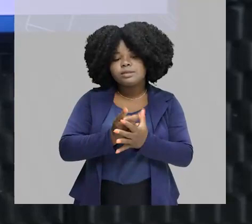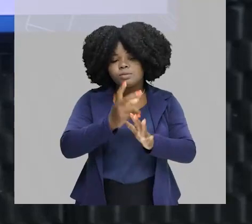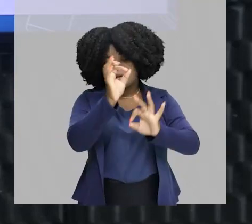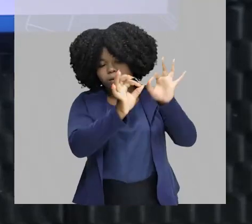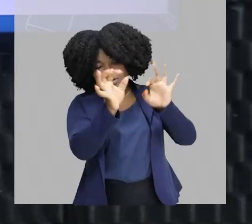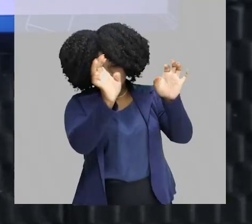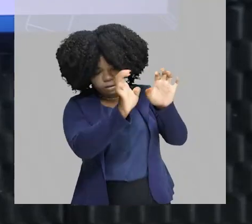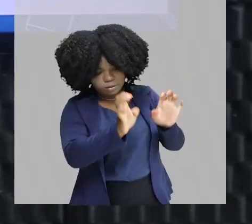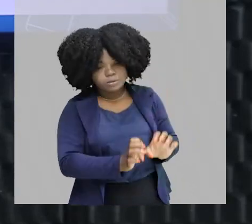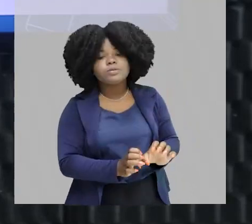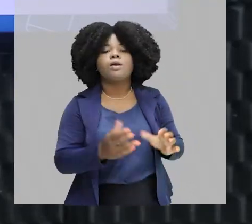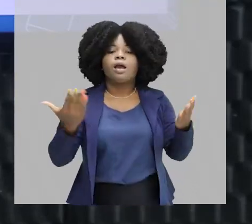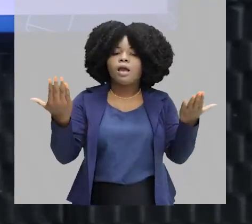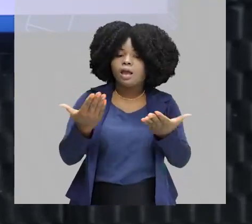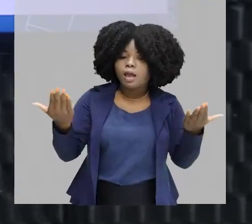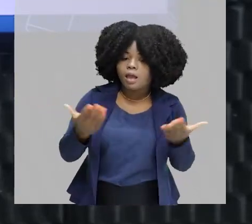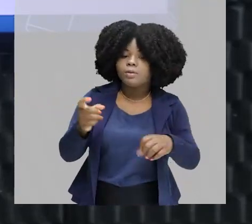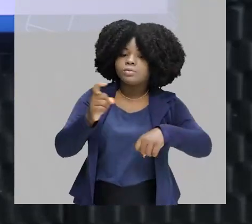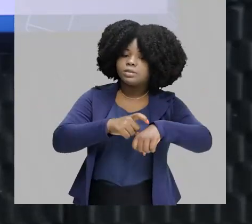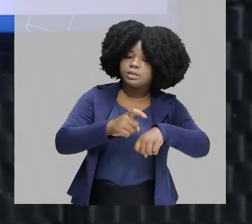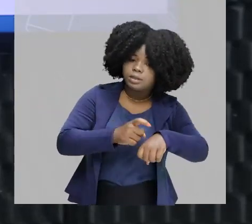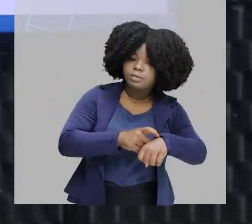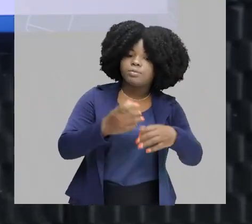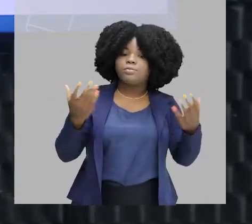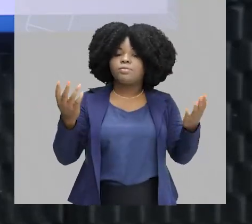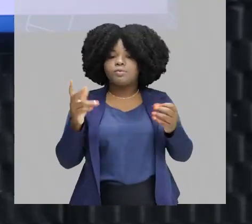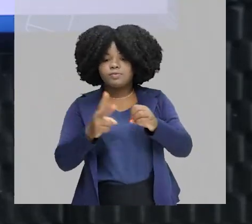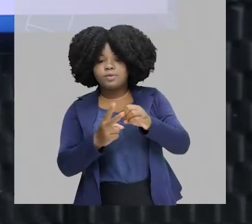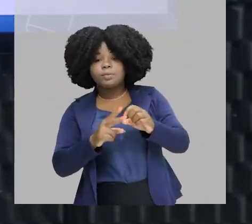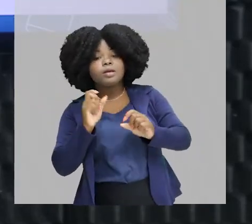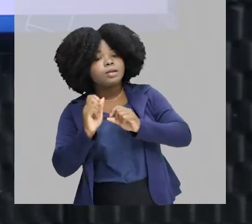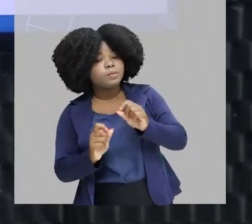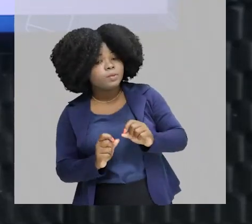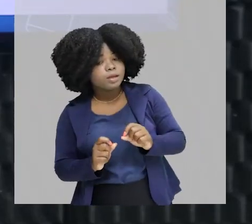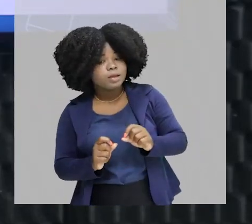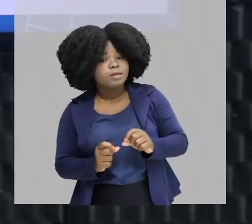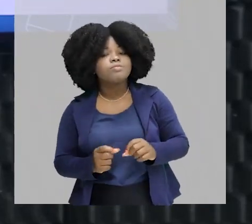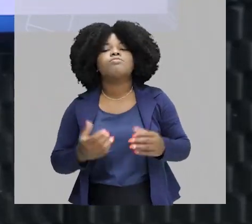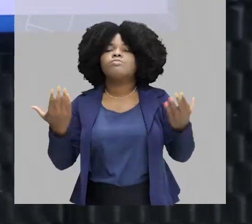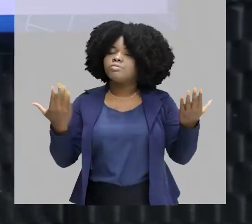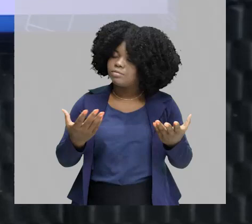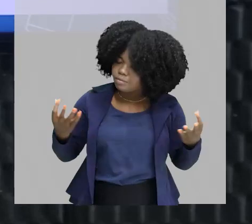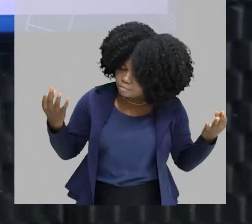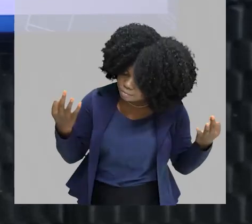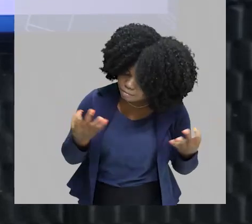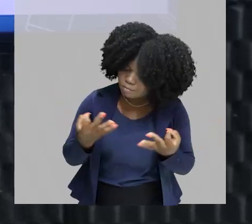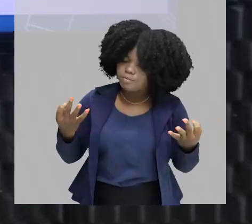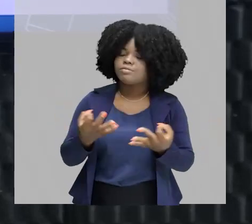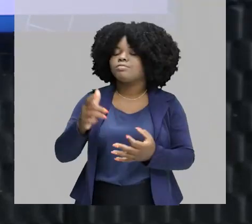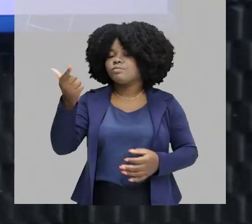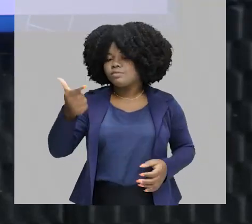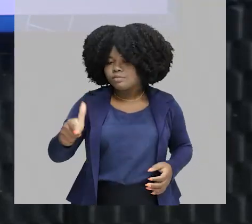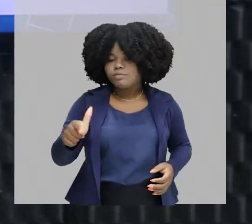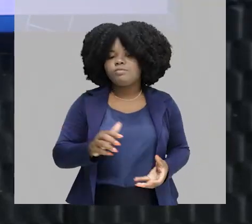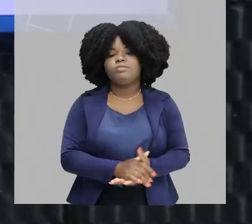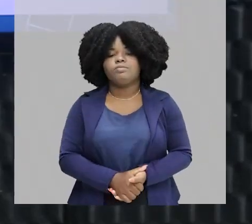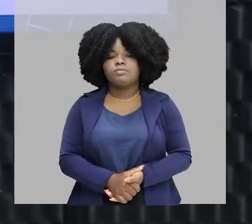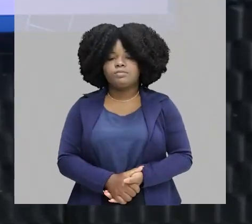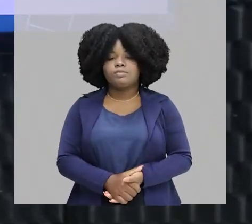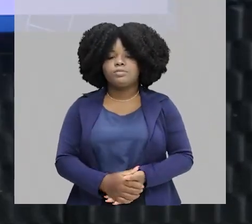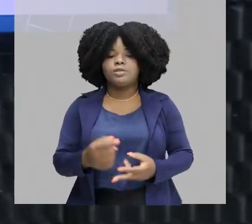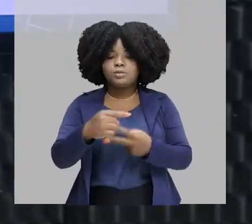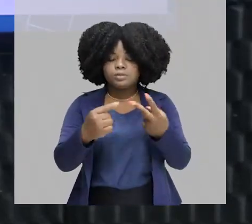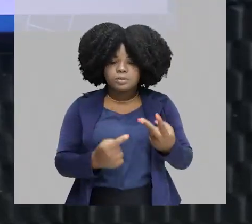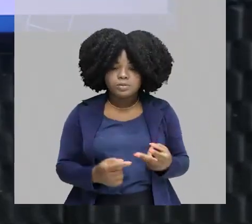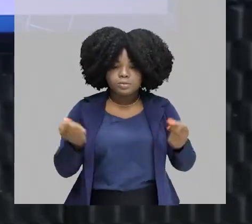que no presente? Porque o tempo verbal que nós estamos tratando é o presente perfeito contínuo. Então, as 2